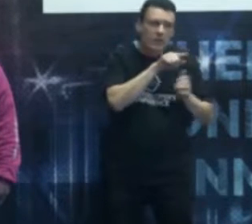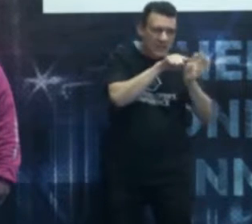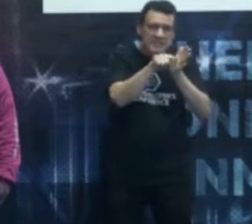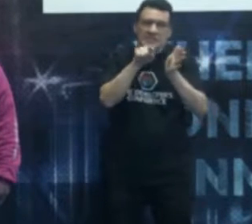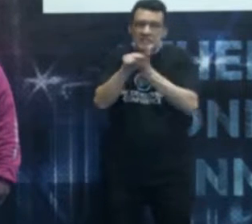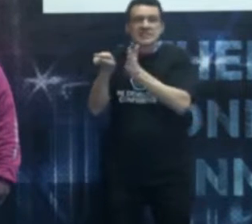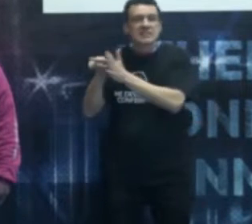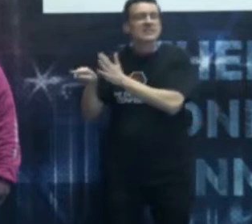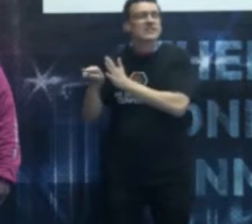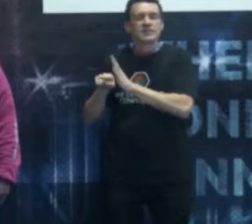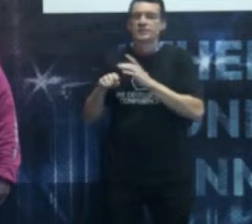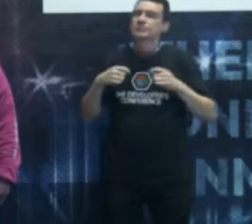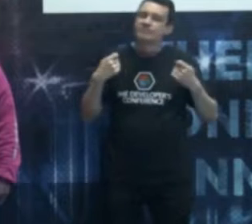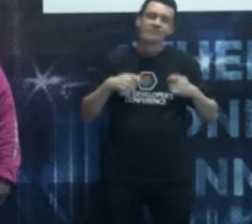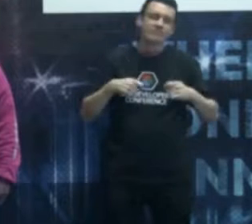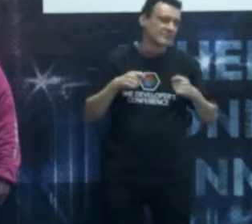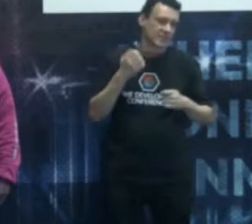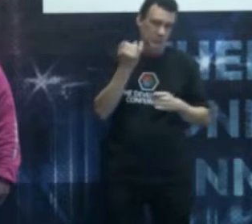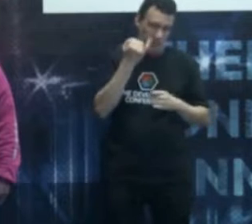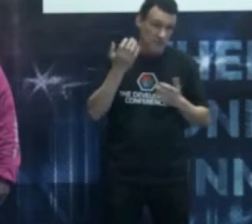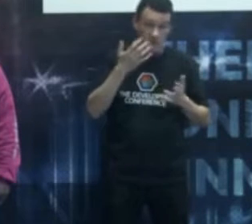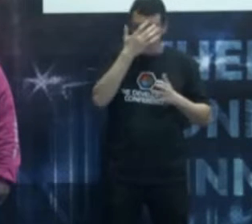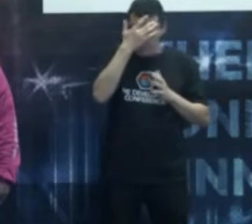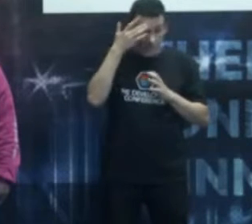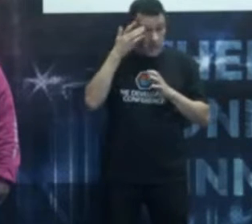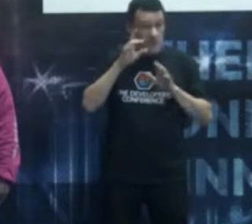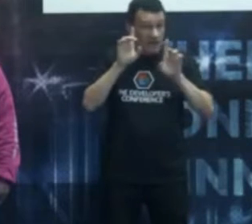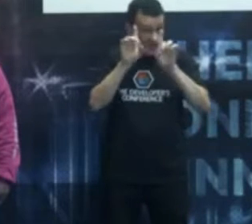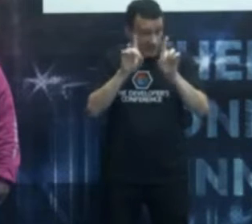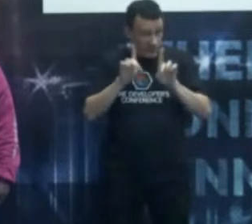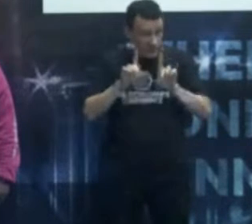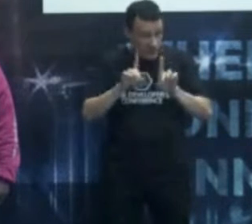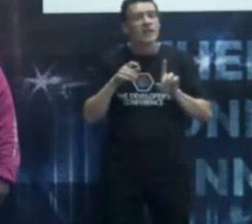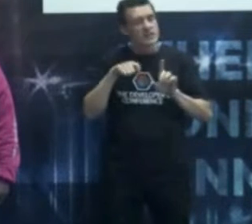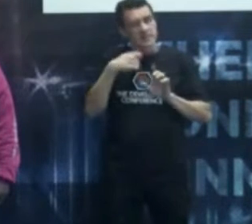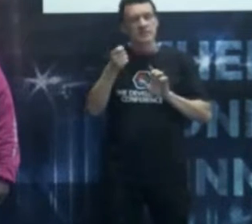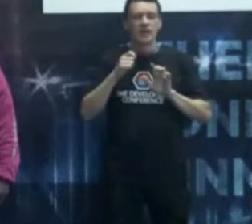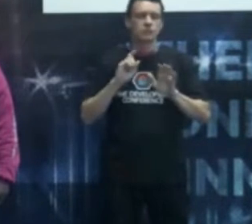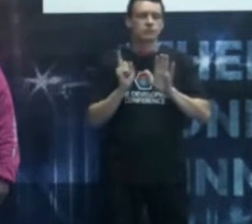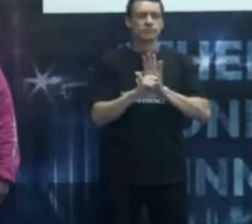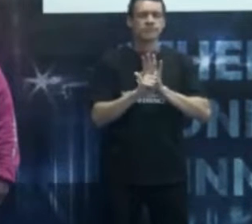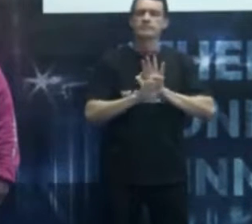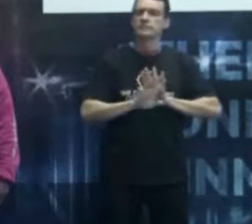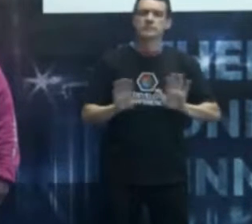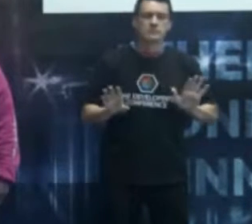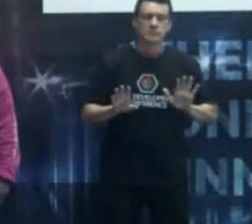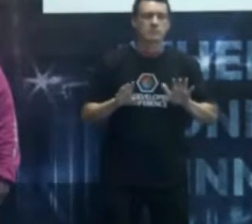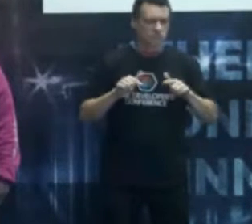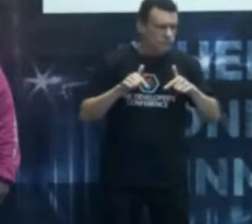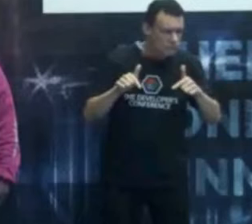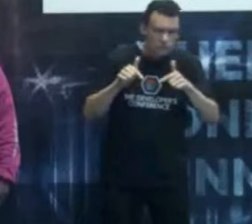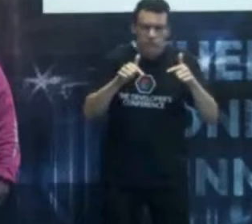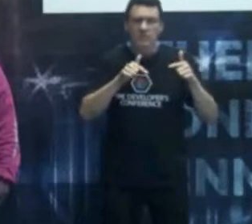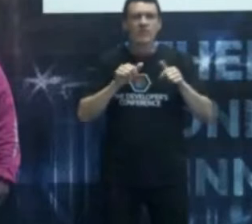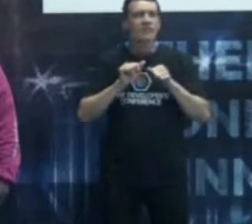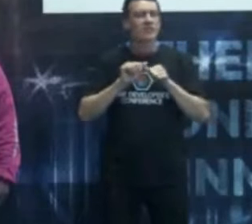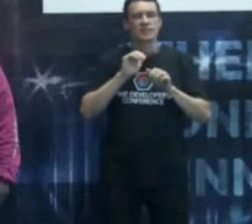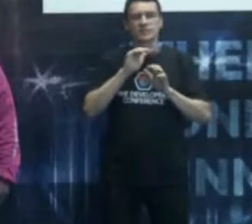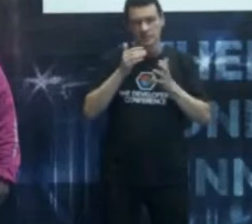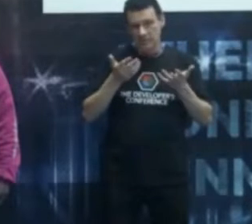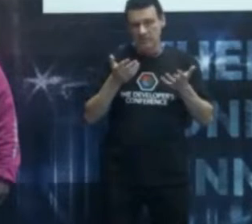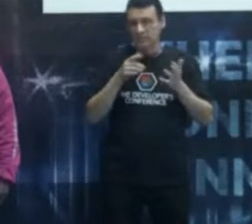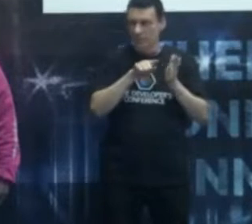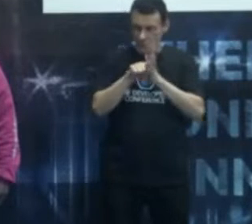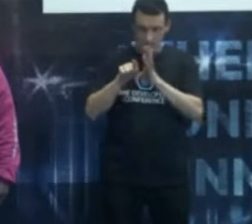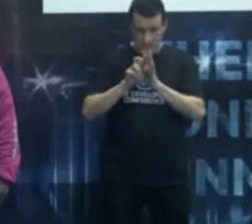fundamental ter o protagonismo da pessoa com deficiência e o que o Cássio trouxe como tokenismo e essa perspectiva de generalização tira